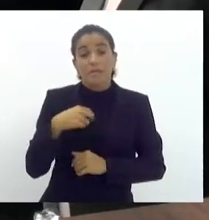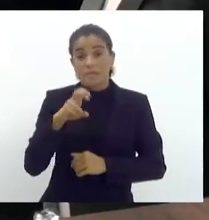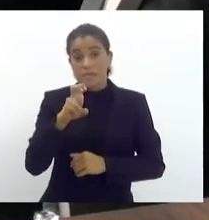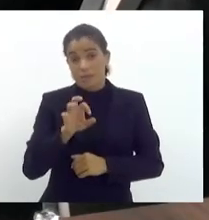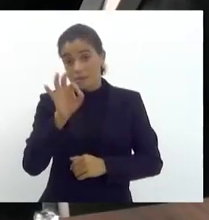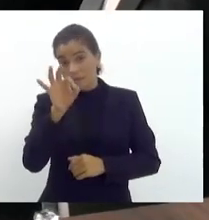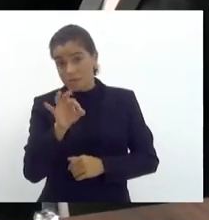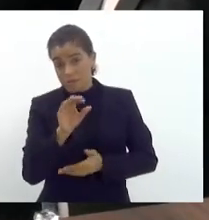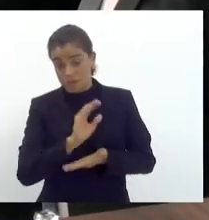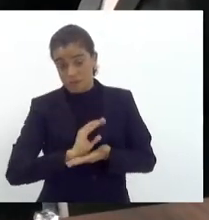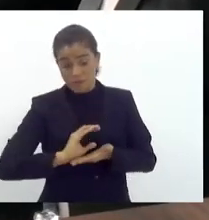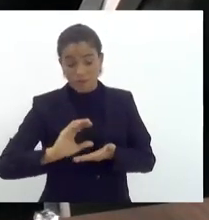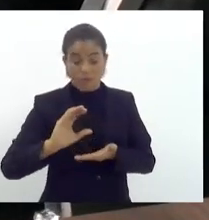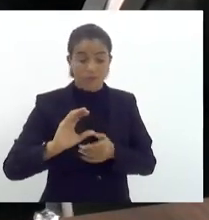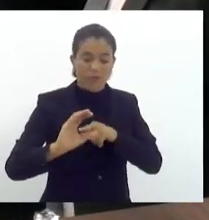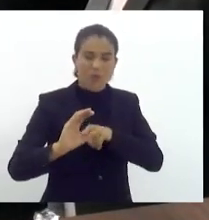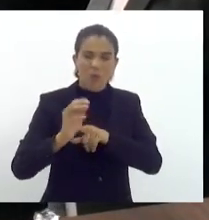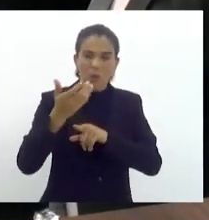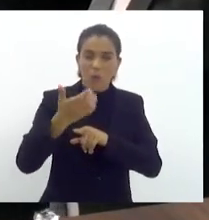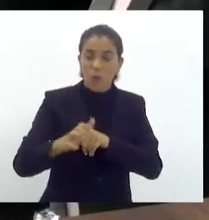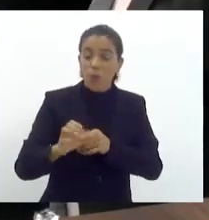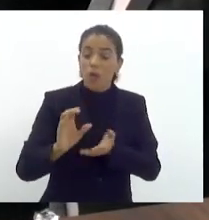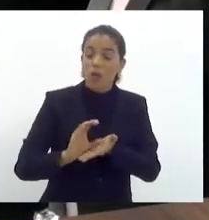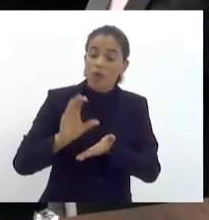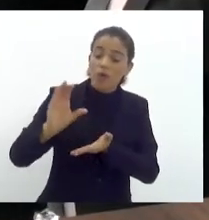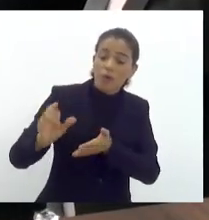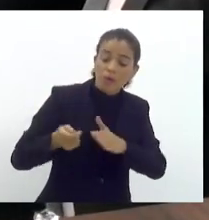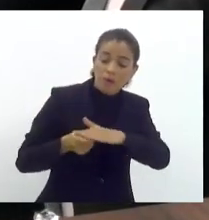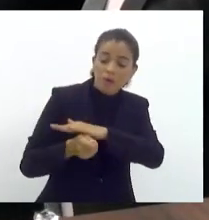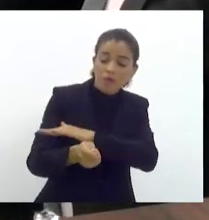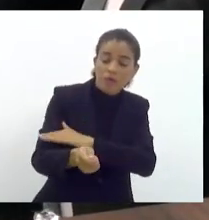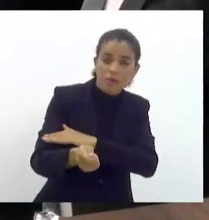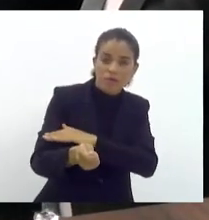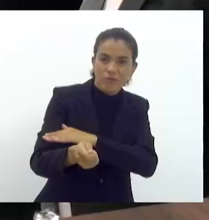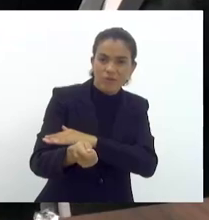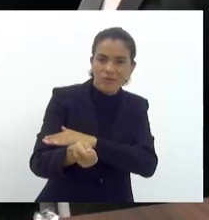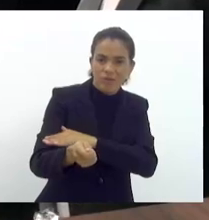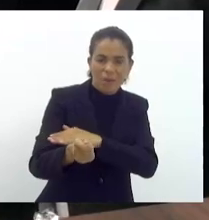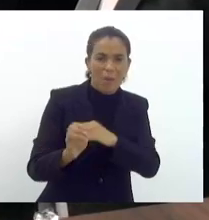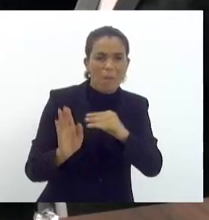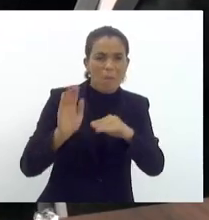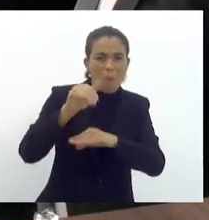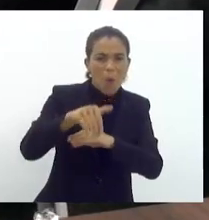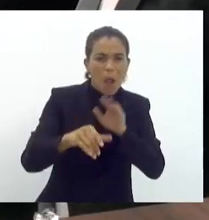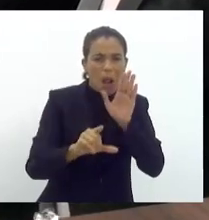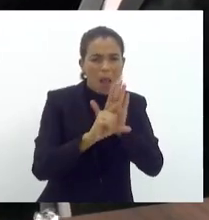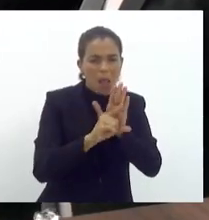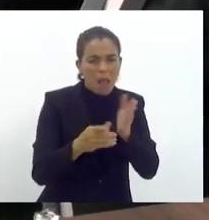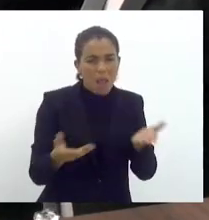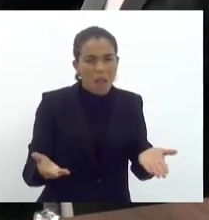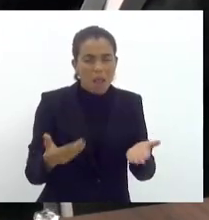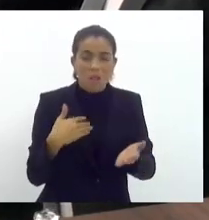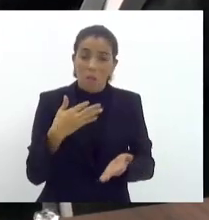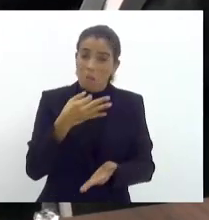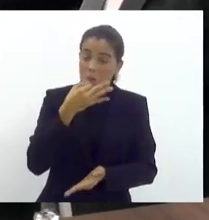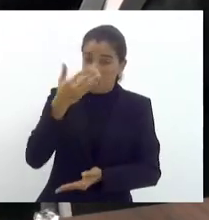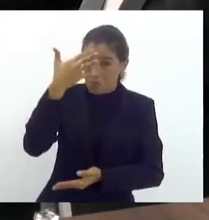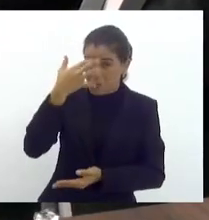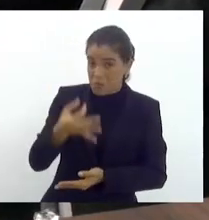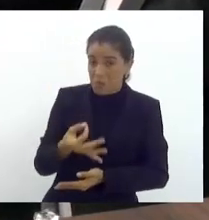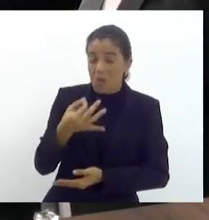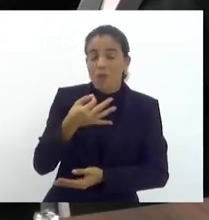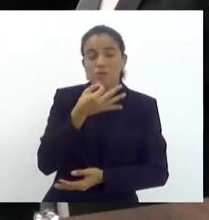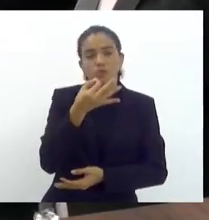por cento eu não quero investir ele atropera a lei então no meu entendimento eu sugerir